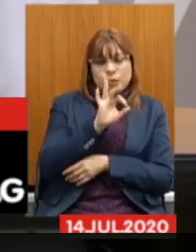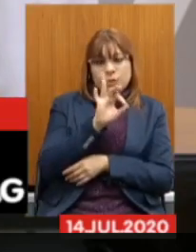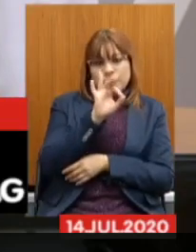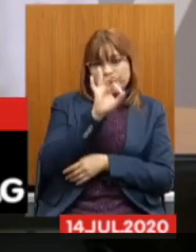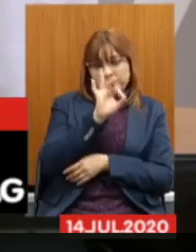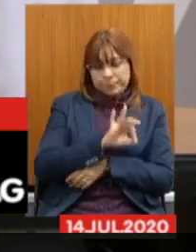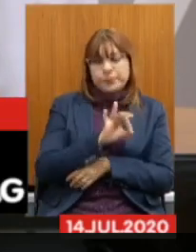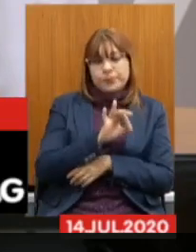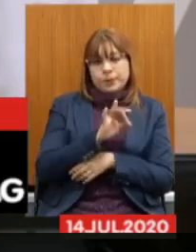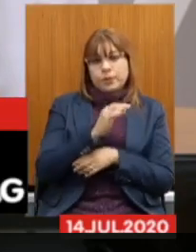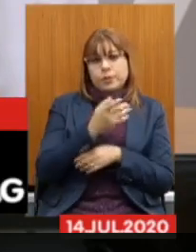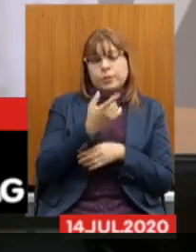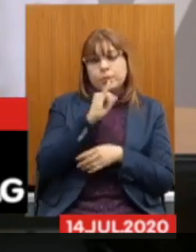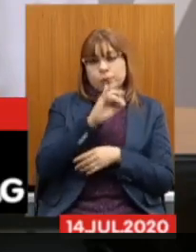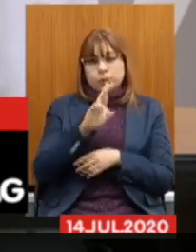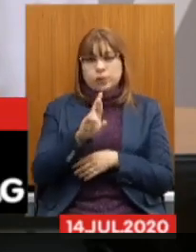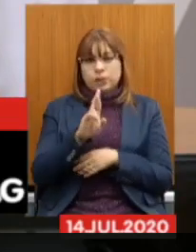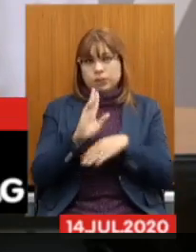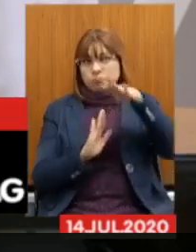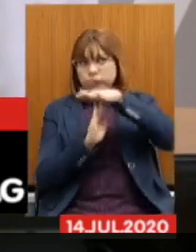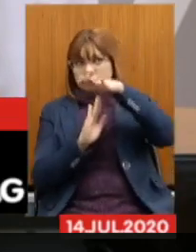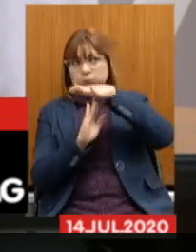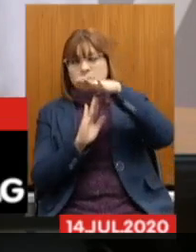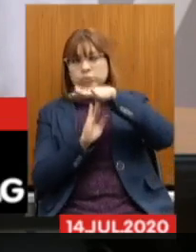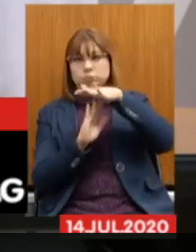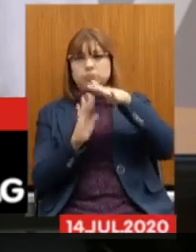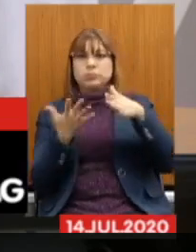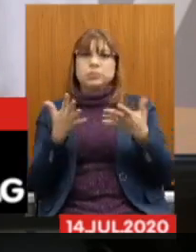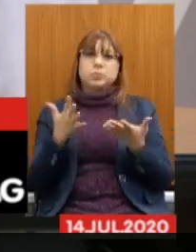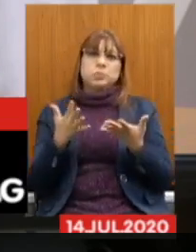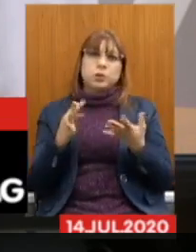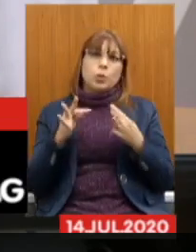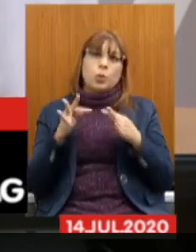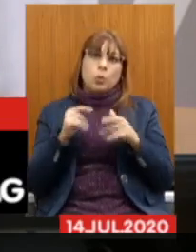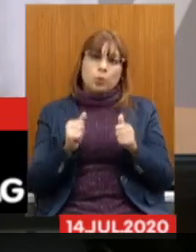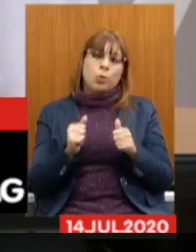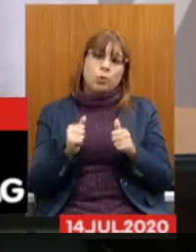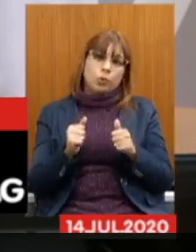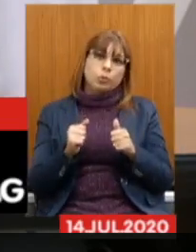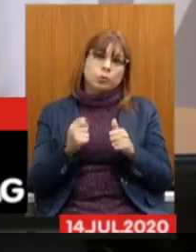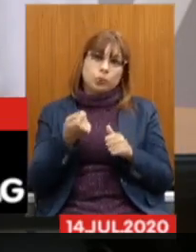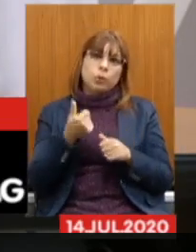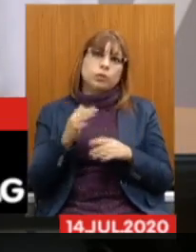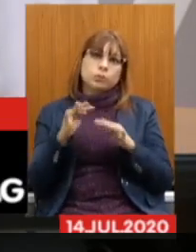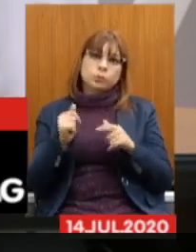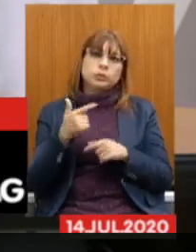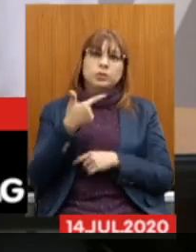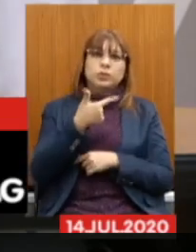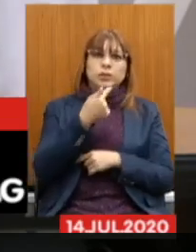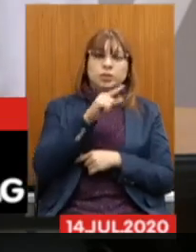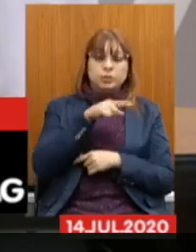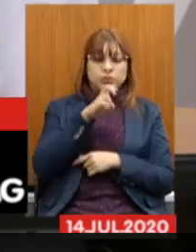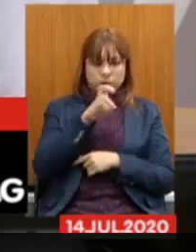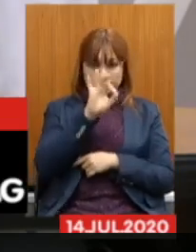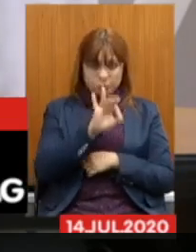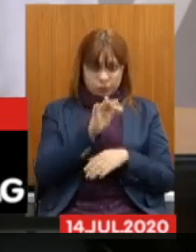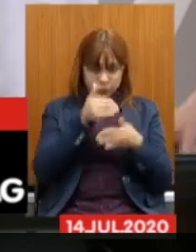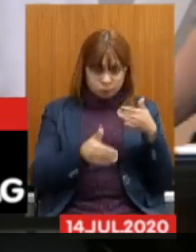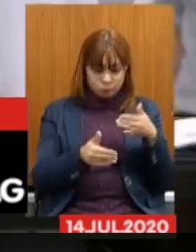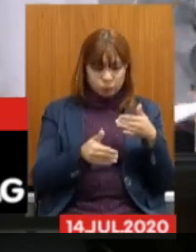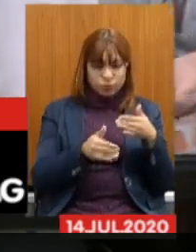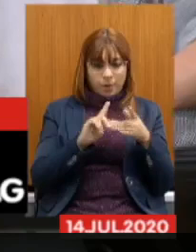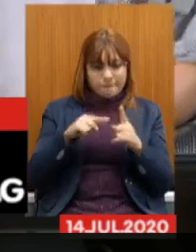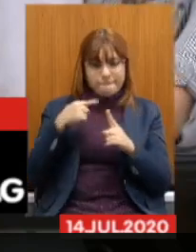fonte. Para quem está no topo da tabela, e hoje estamos quase todos no topo da tabela. 27,5% descontado.